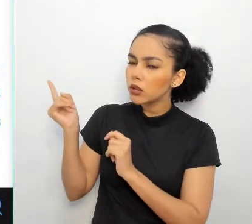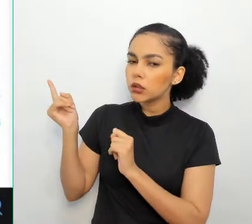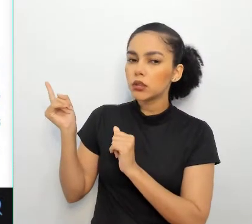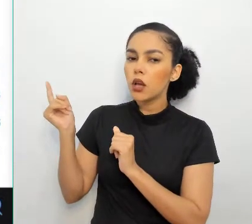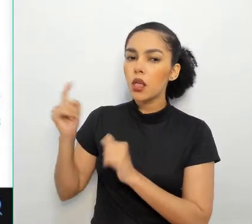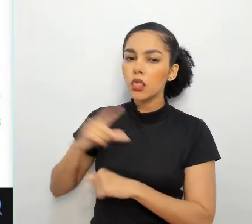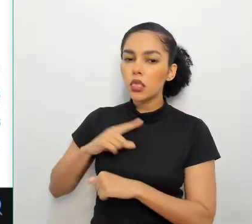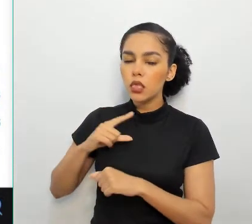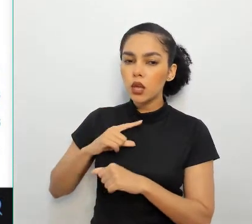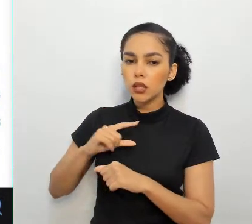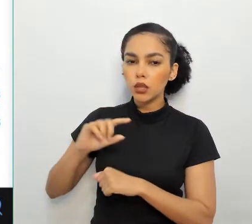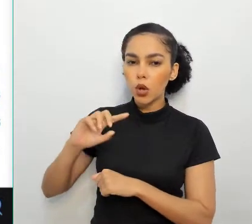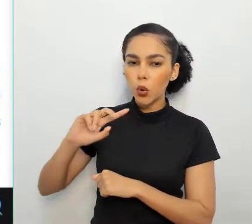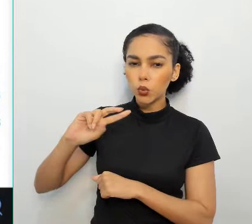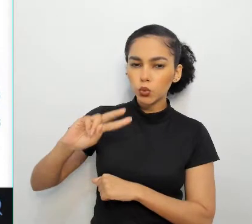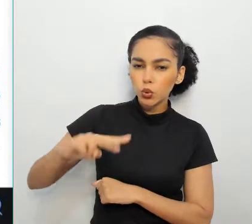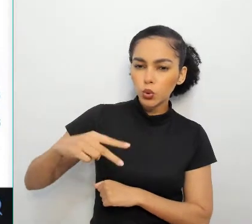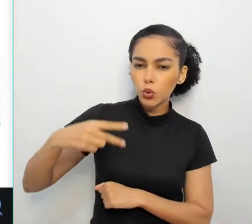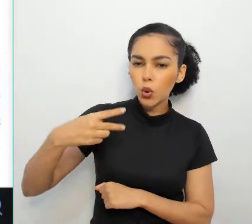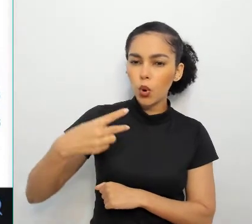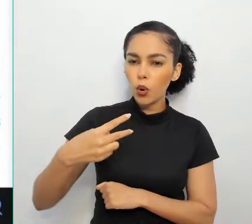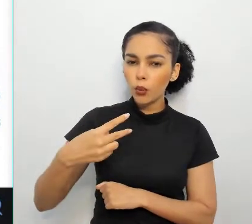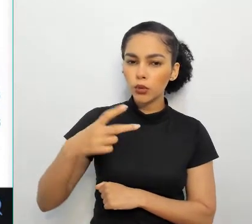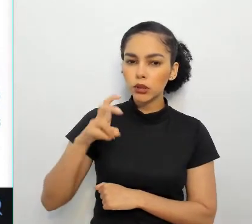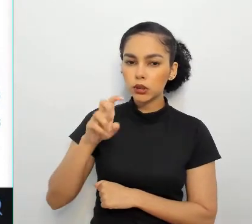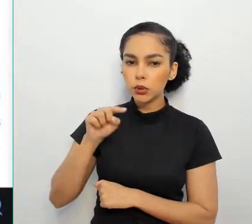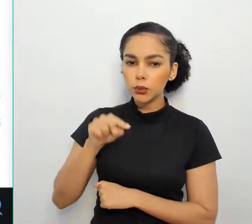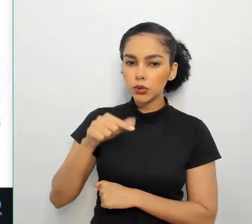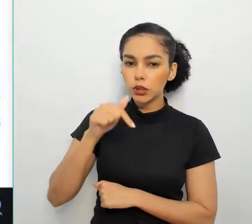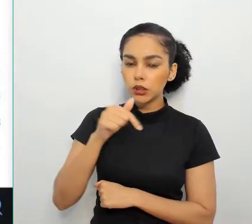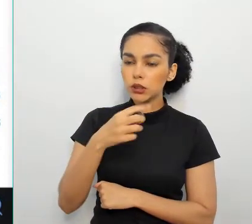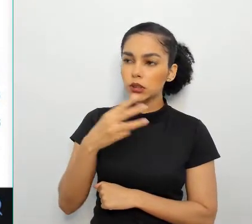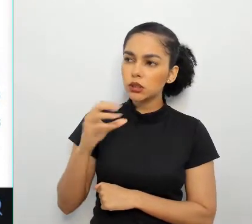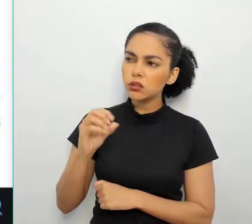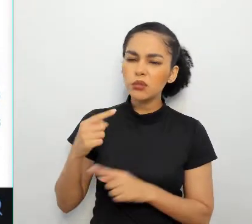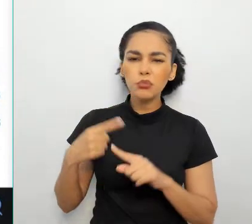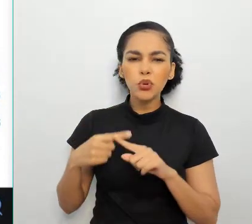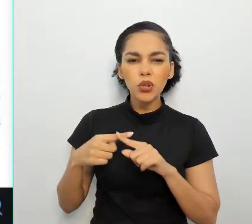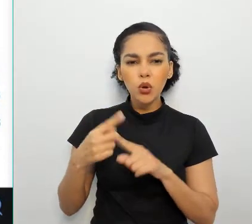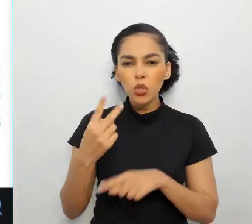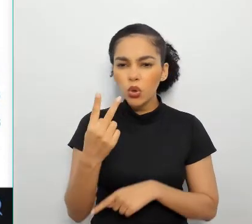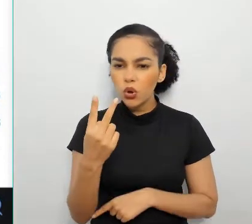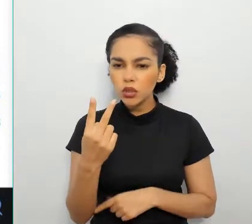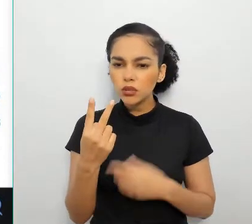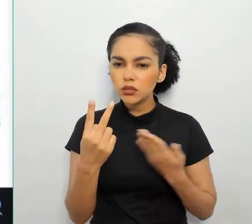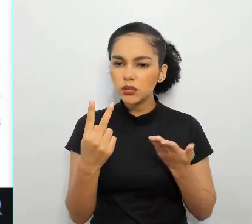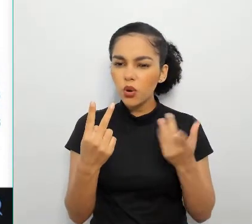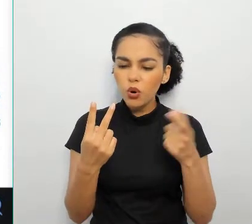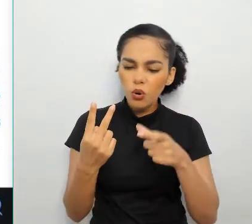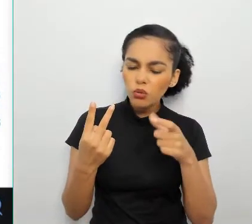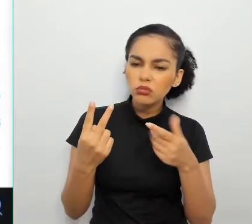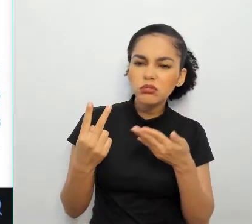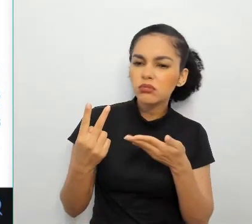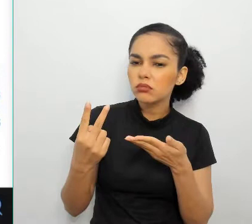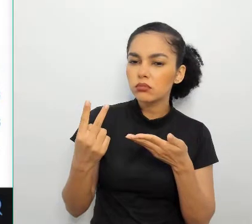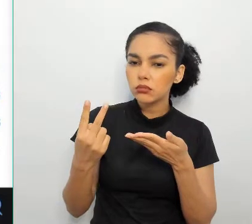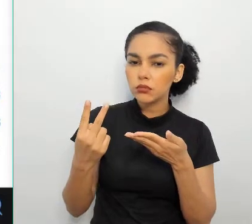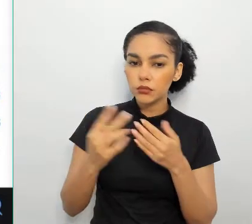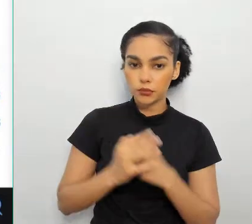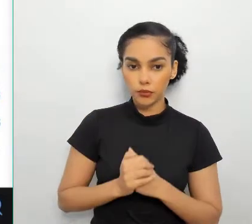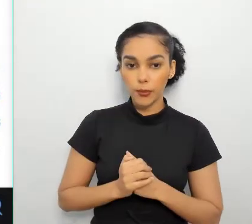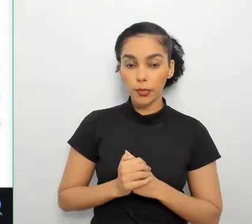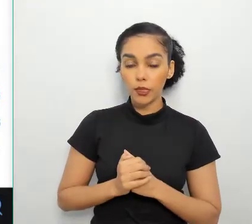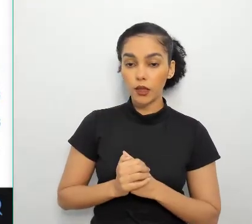de 5.730. O dobro de 5.730. Mas de onde veio esse 2? Observe, esse 2